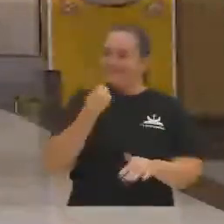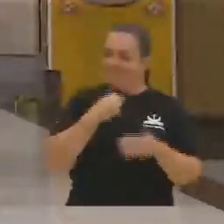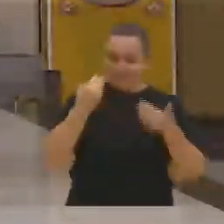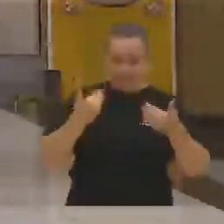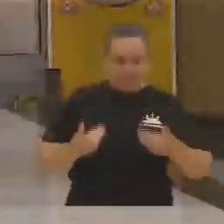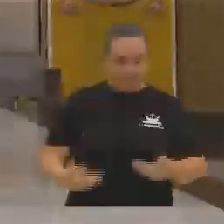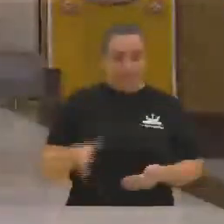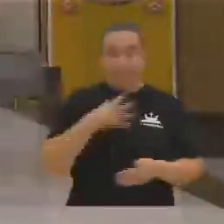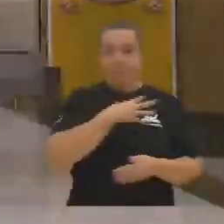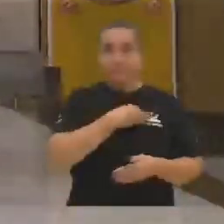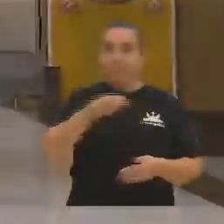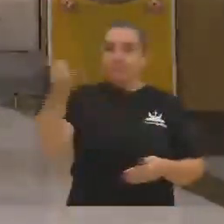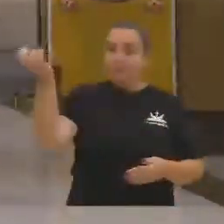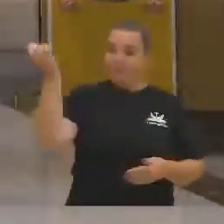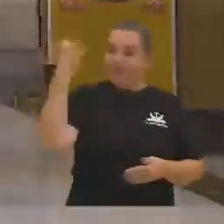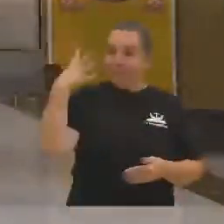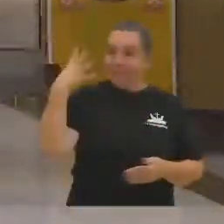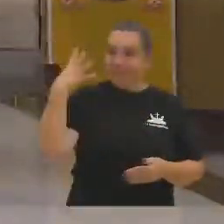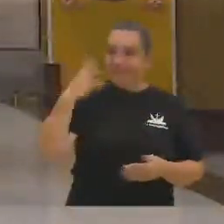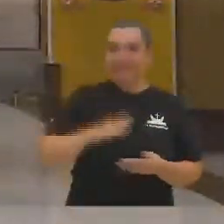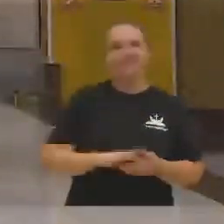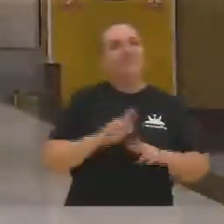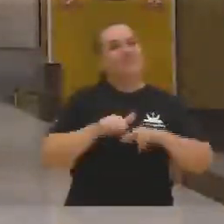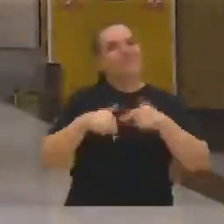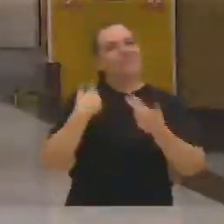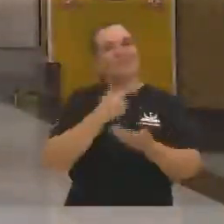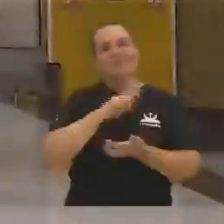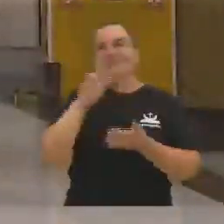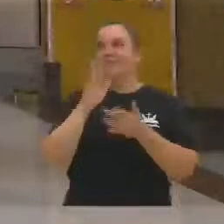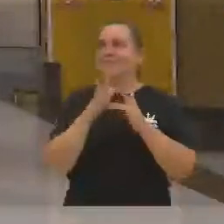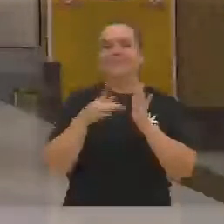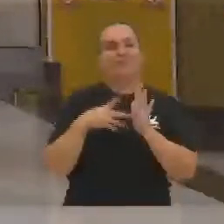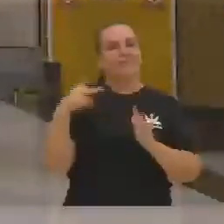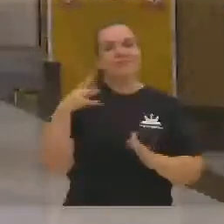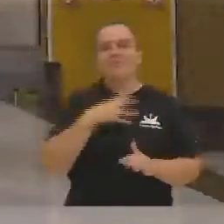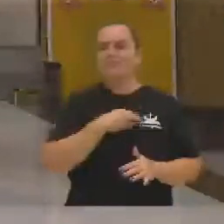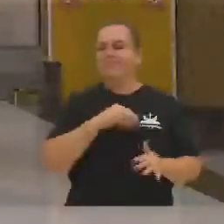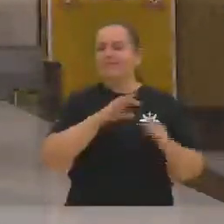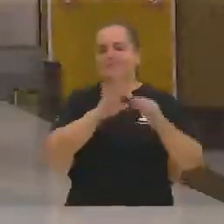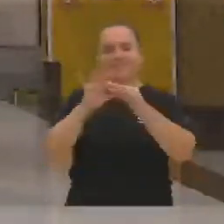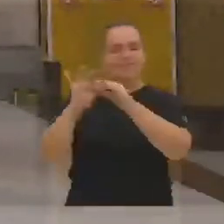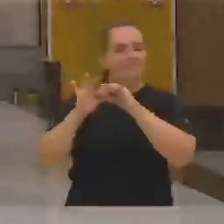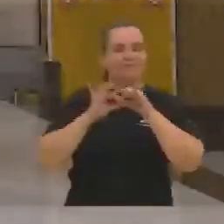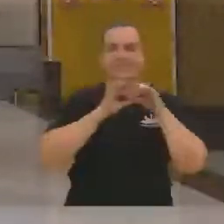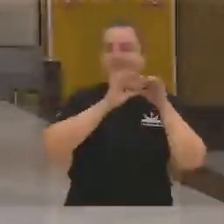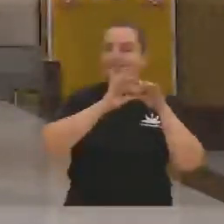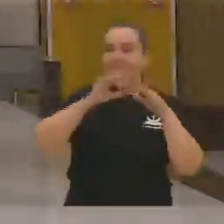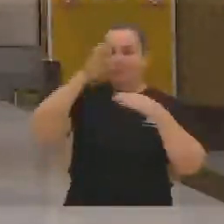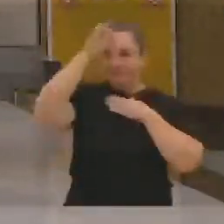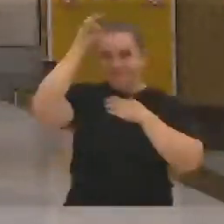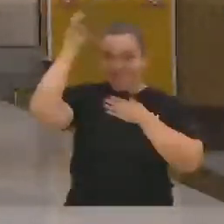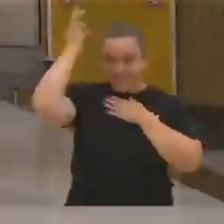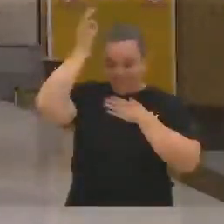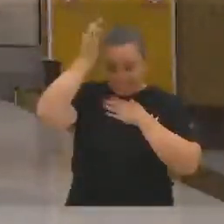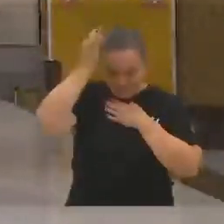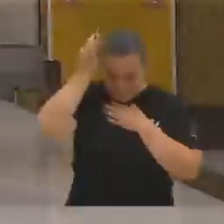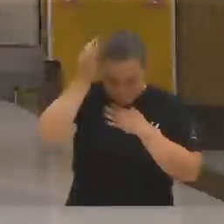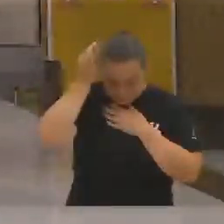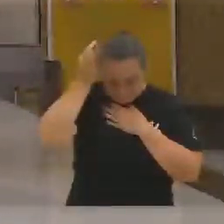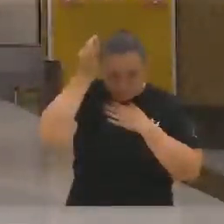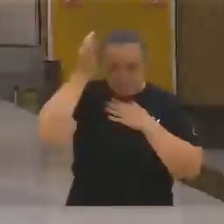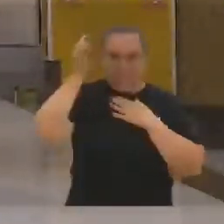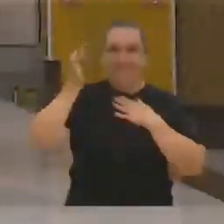filhos da luz. Por nosso Senhor Jesus Cristo, vosso Filho, na unidade